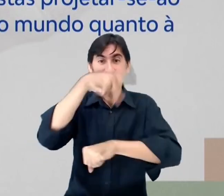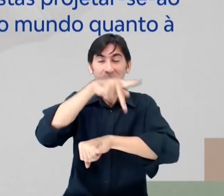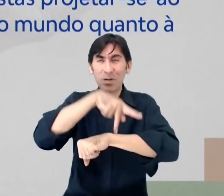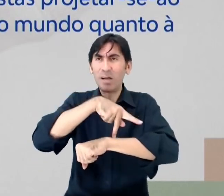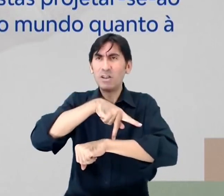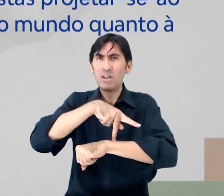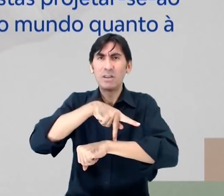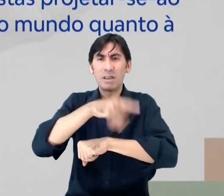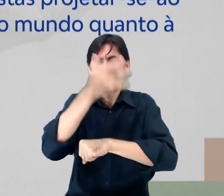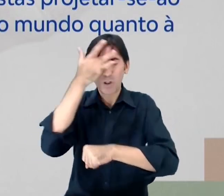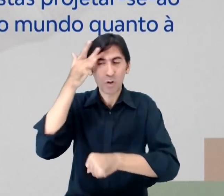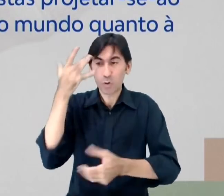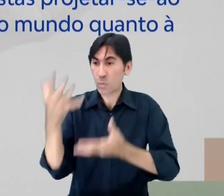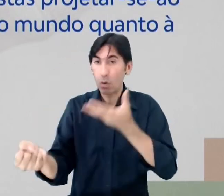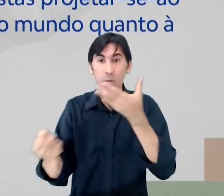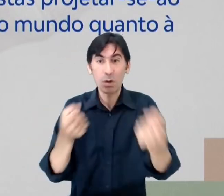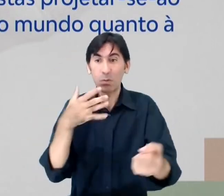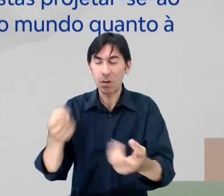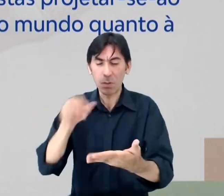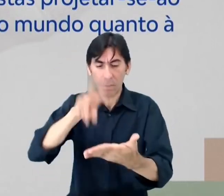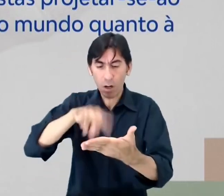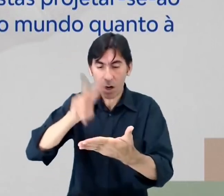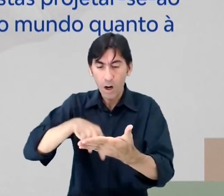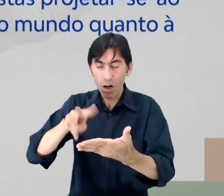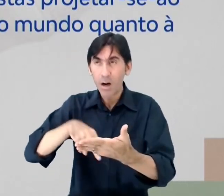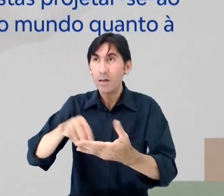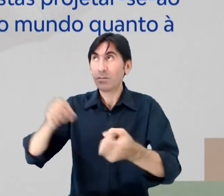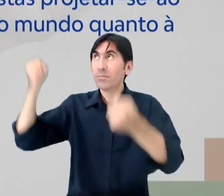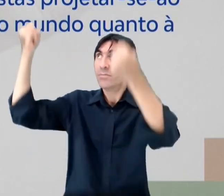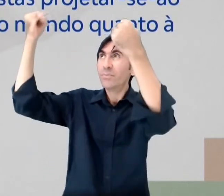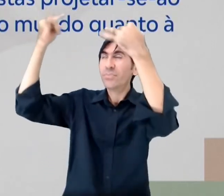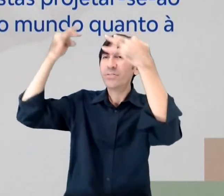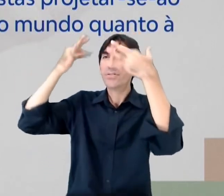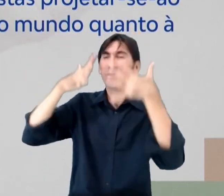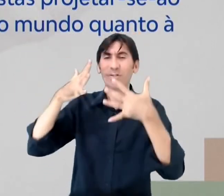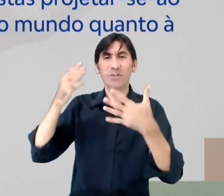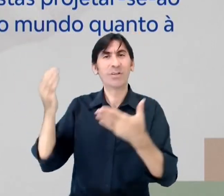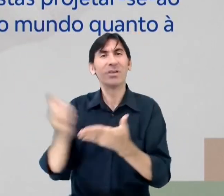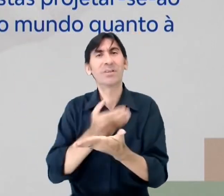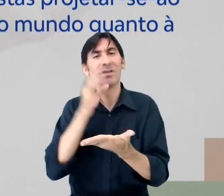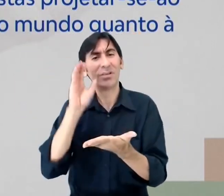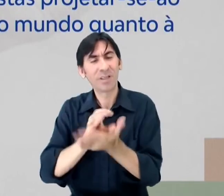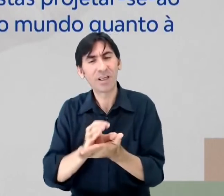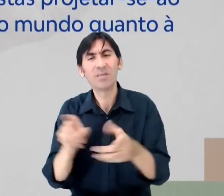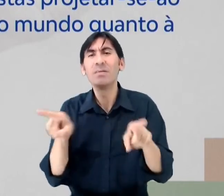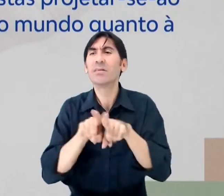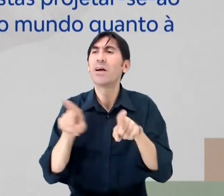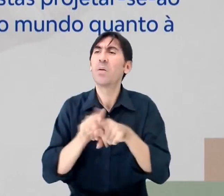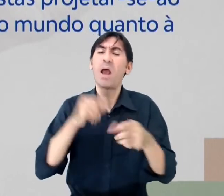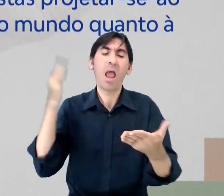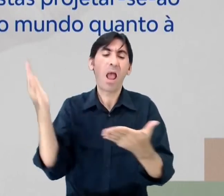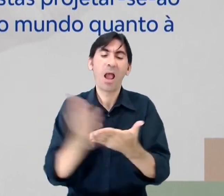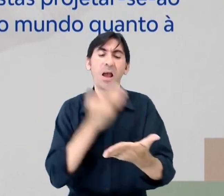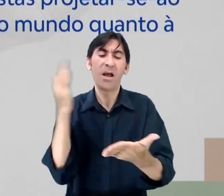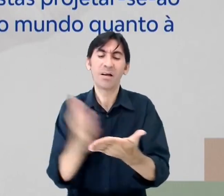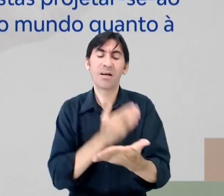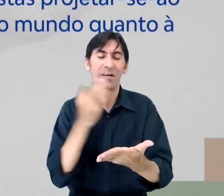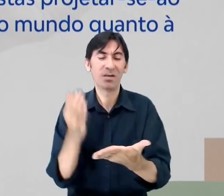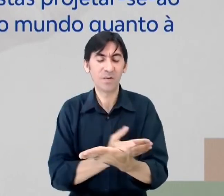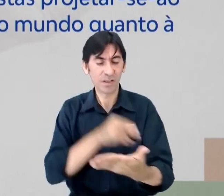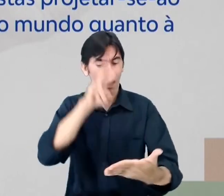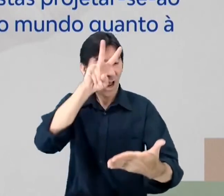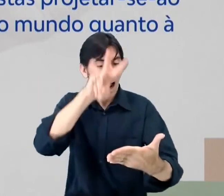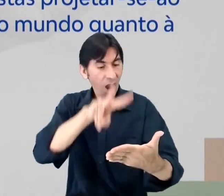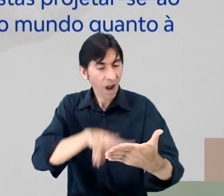região. De nossos livros e revistas, projetar-se-ão brilhantes raios de